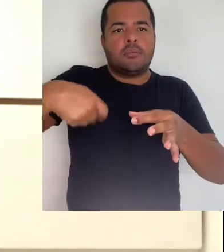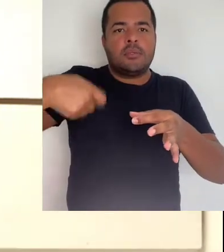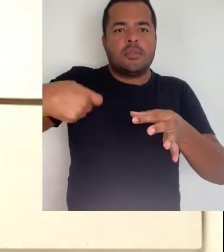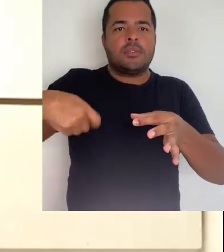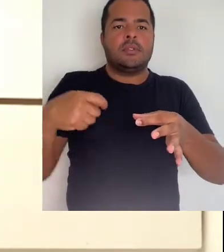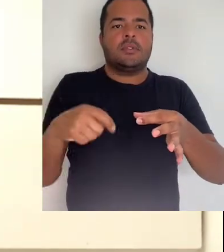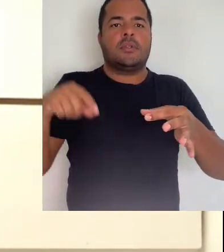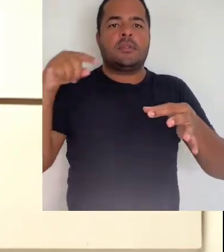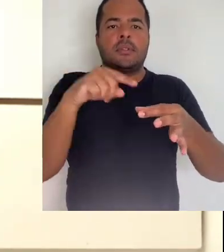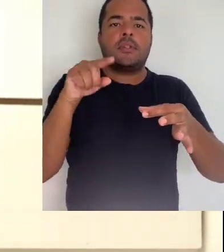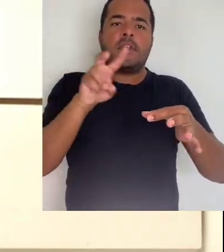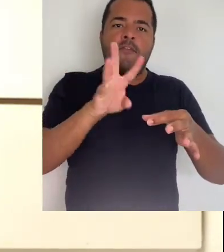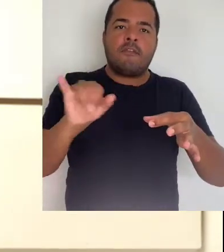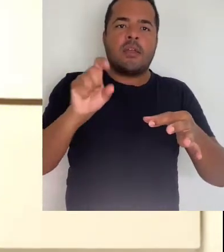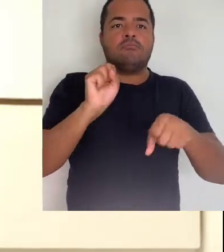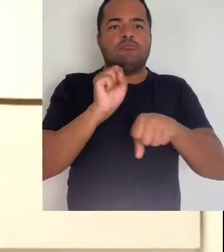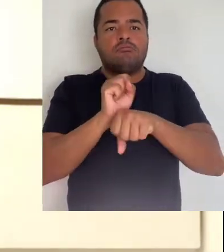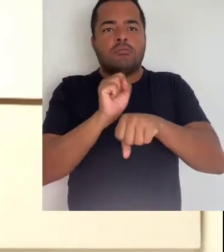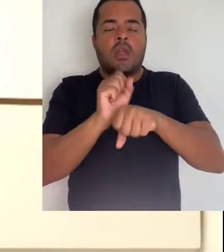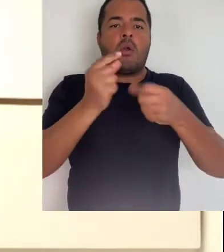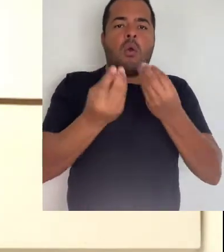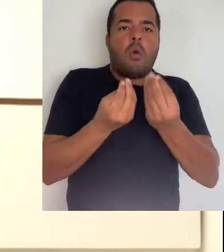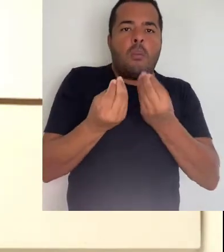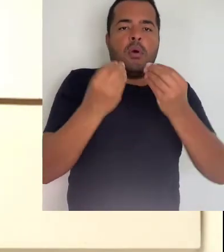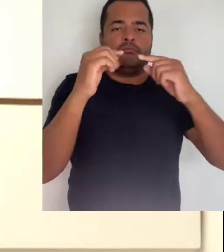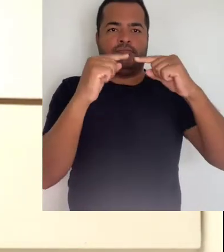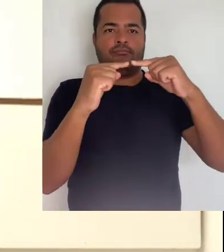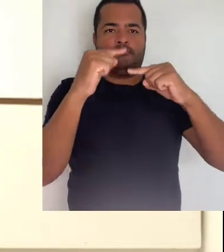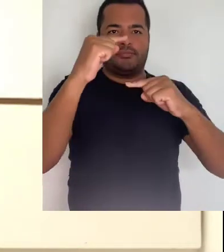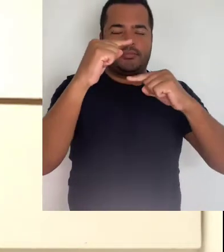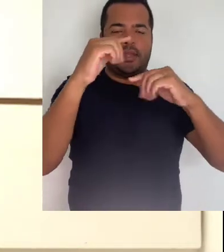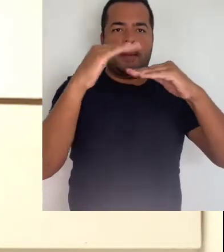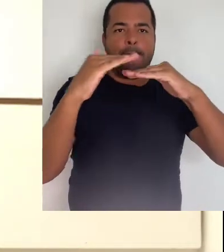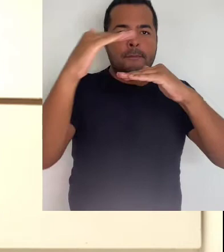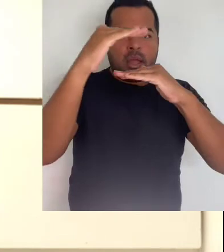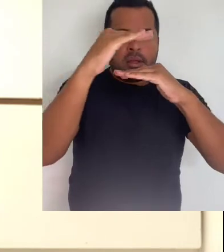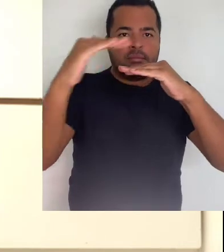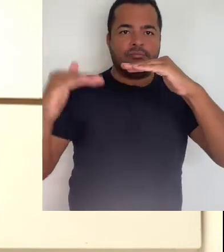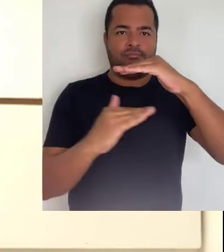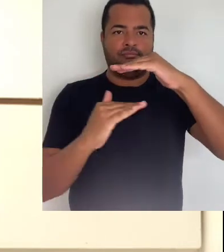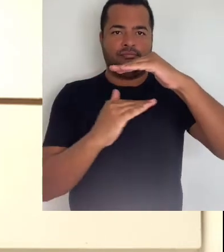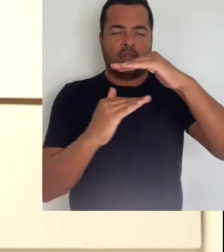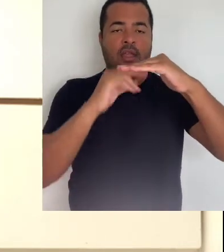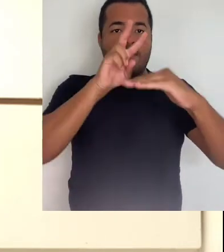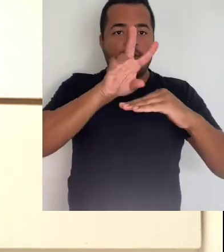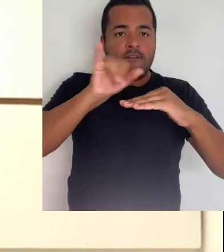na argola metálica e vai esperar as fases separarem.